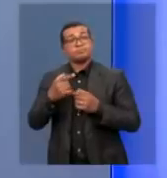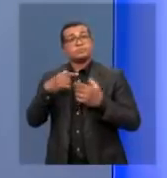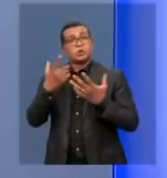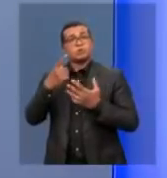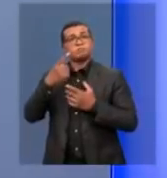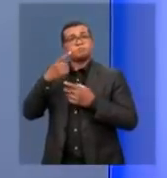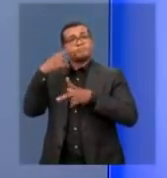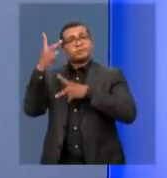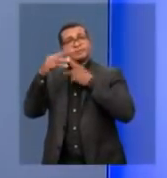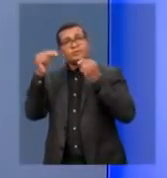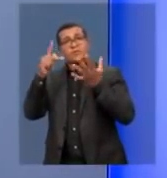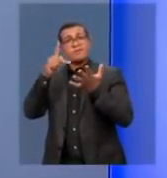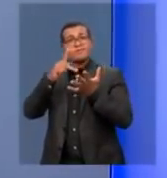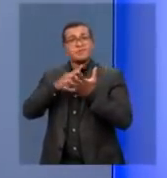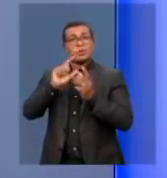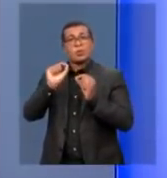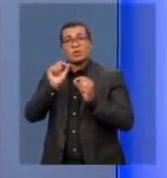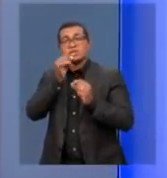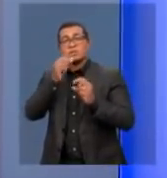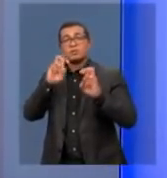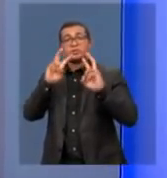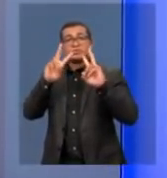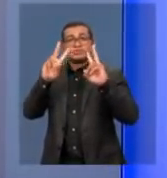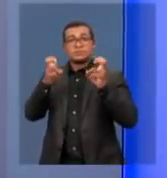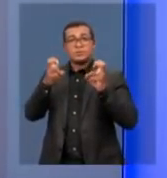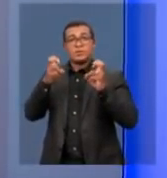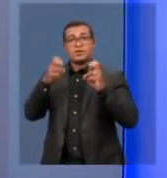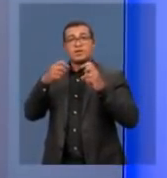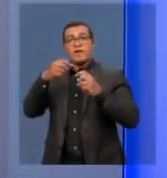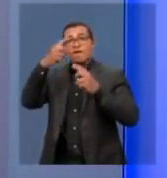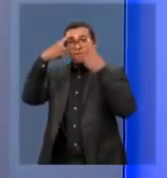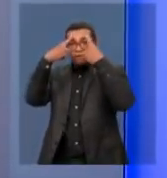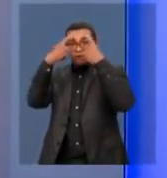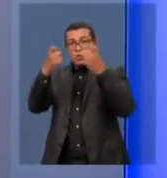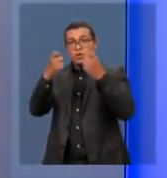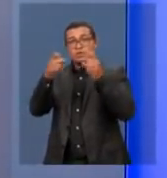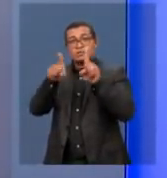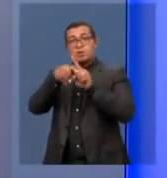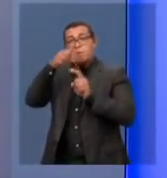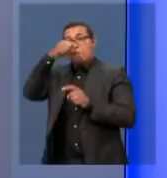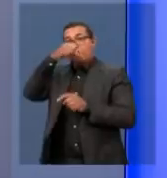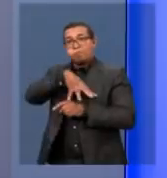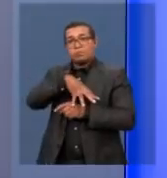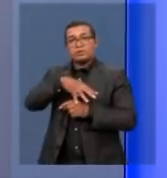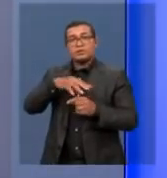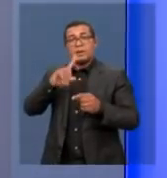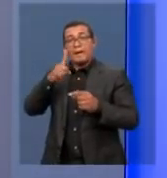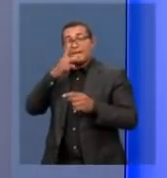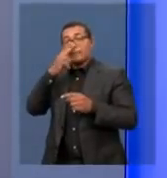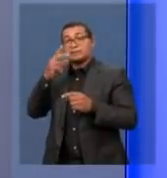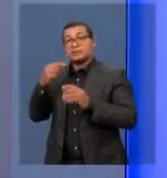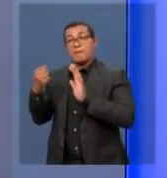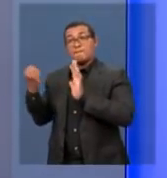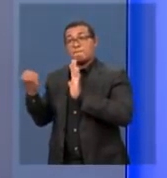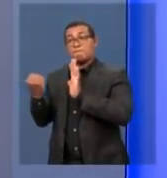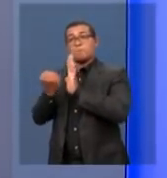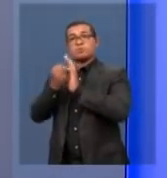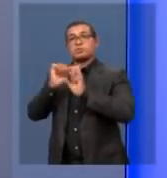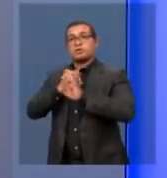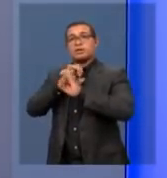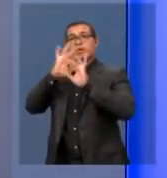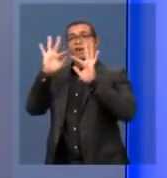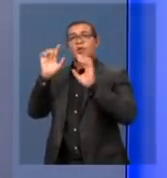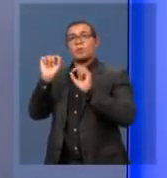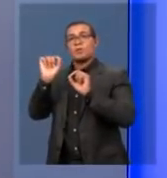essa questão da violência é tão sensível no governo casagrande que isso mostra como que era um governo igual